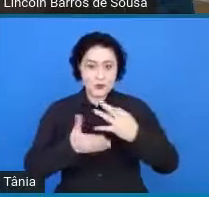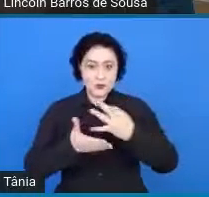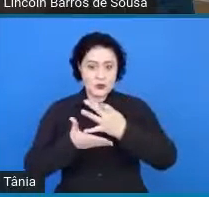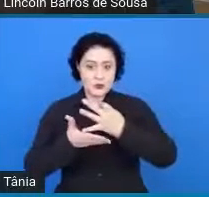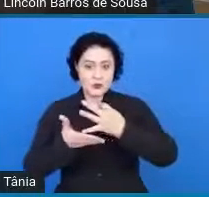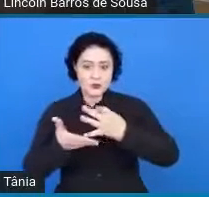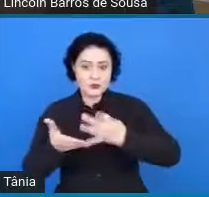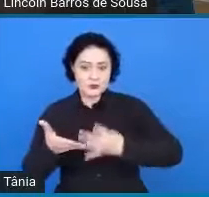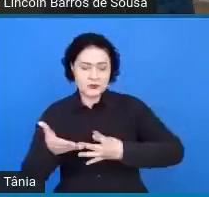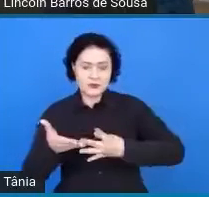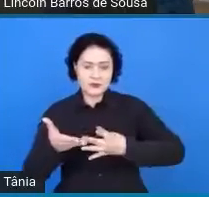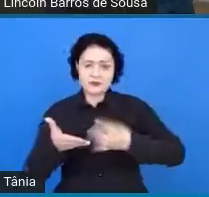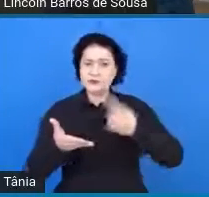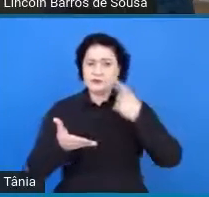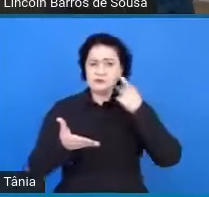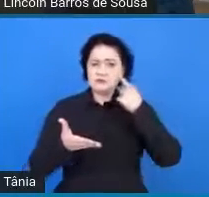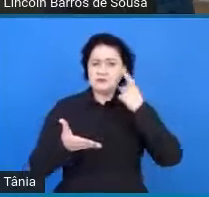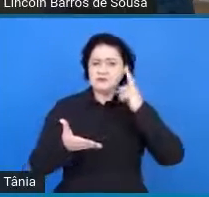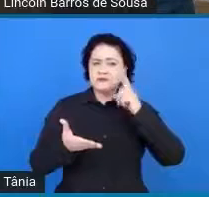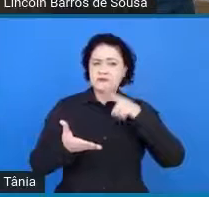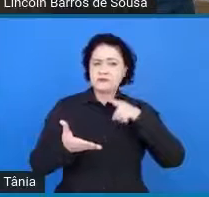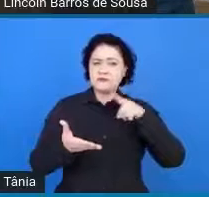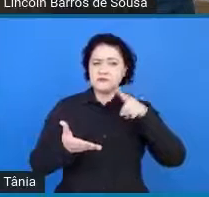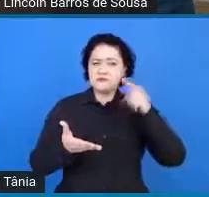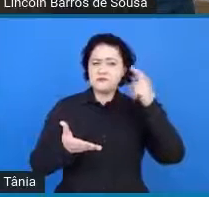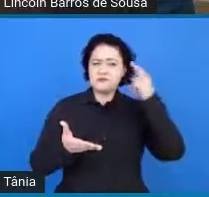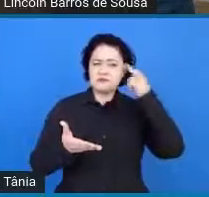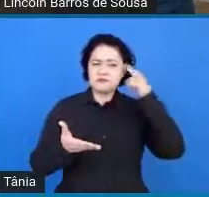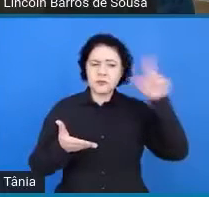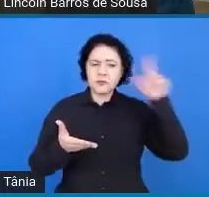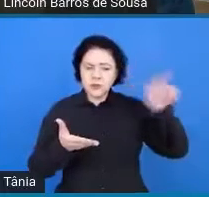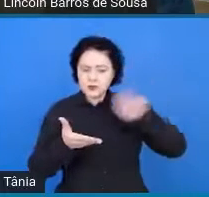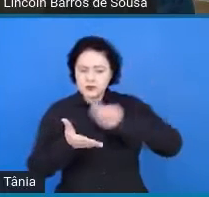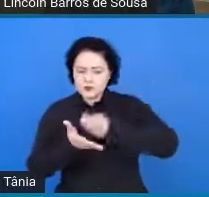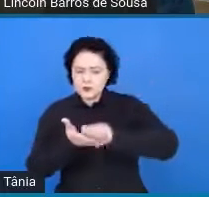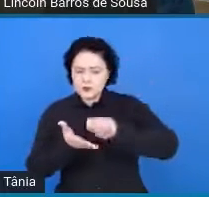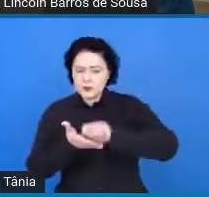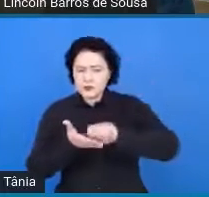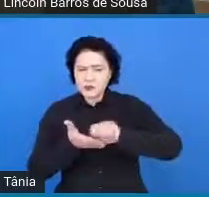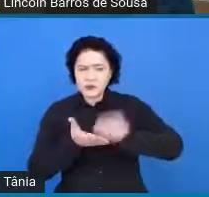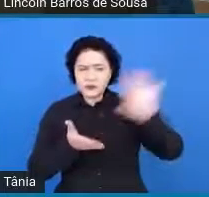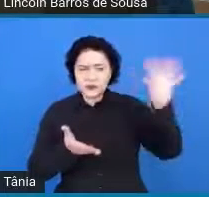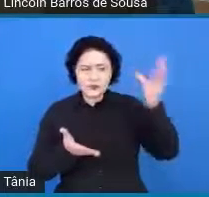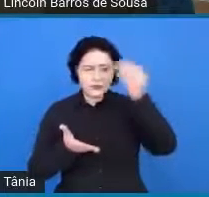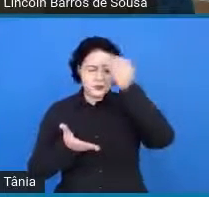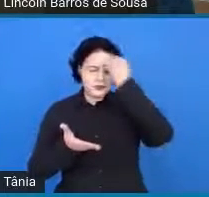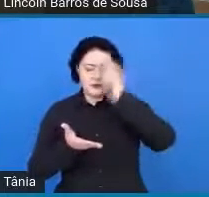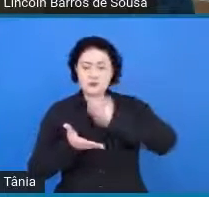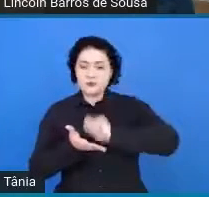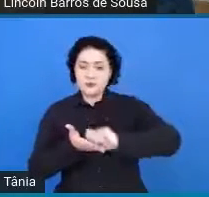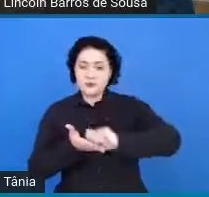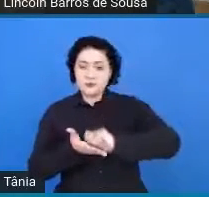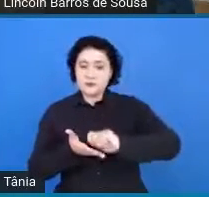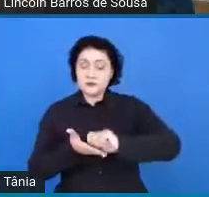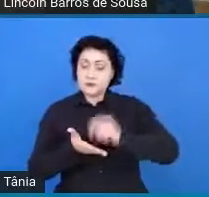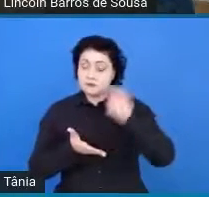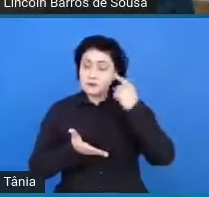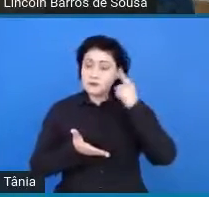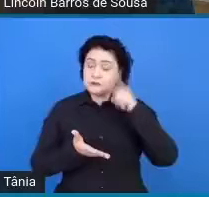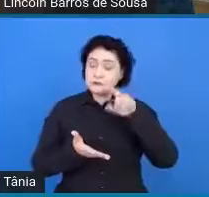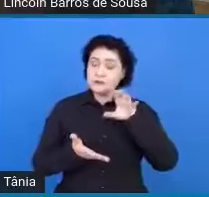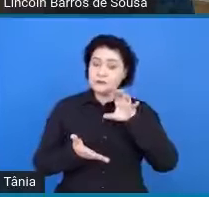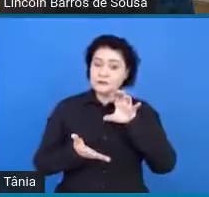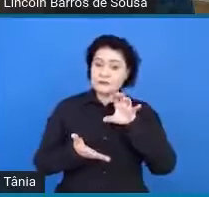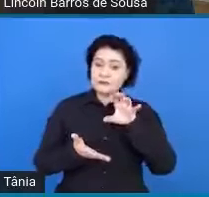são é psicografia que eles são recebidos em sessões mediúnicas e